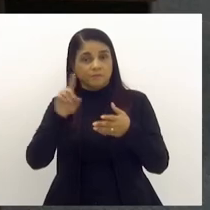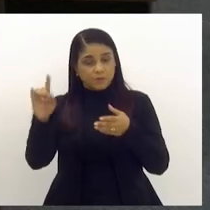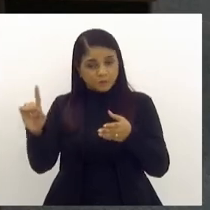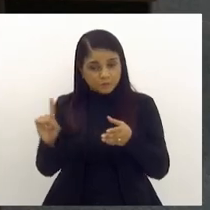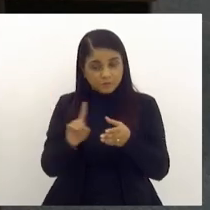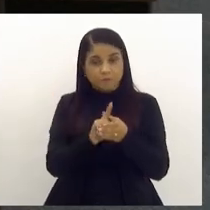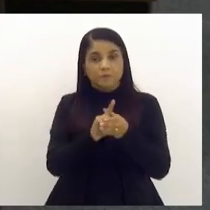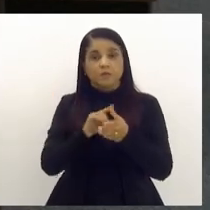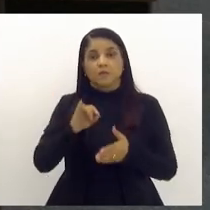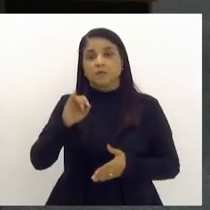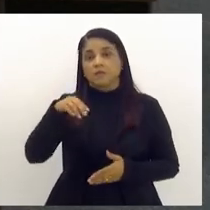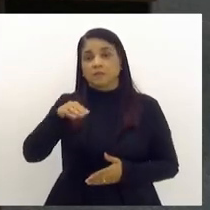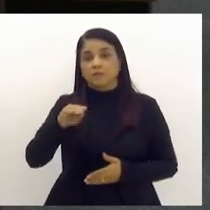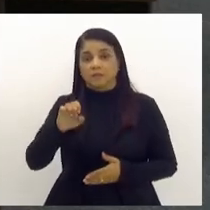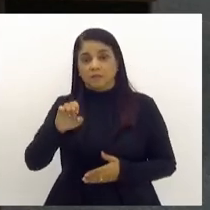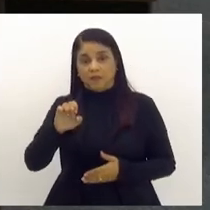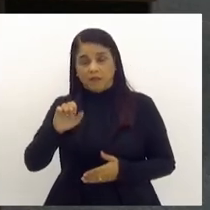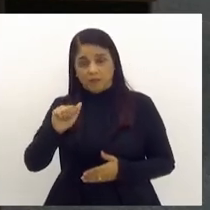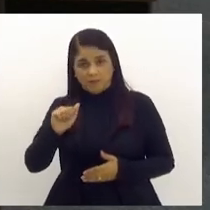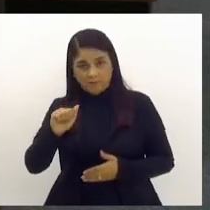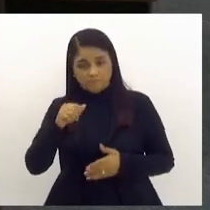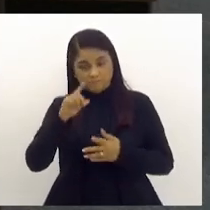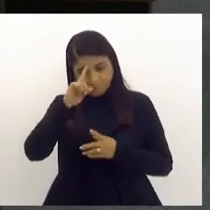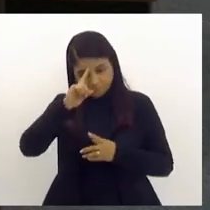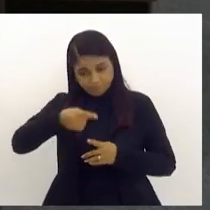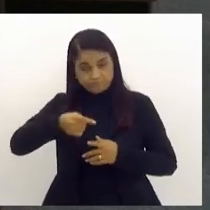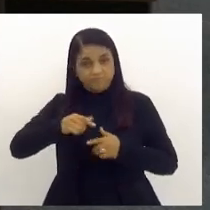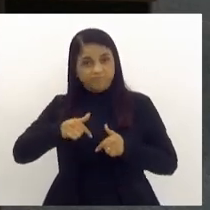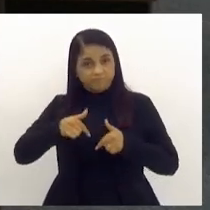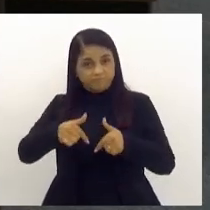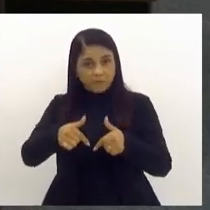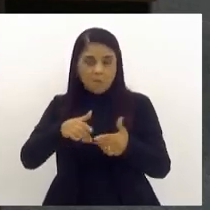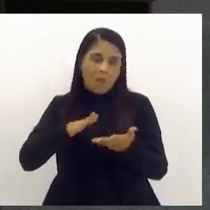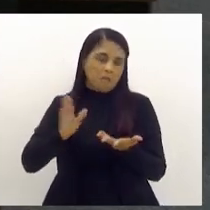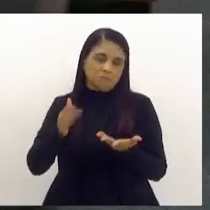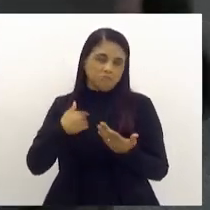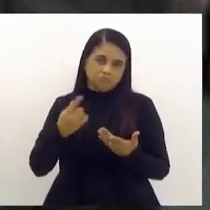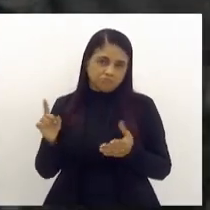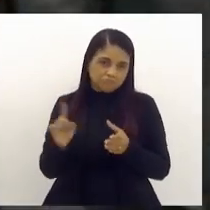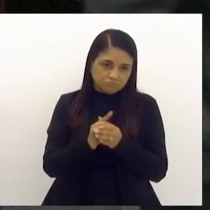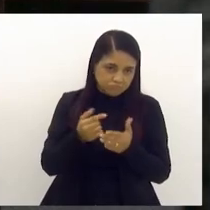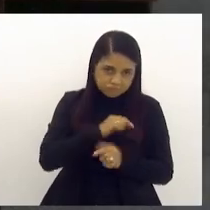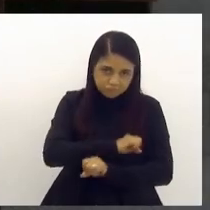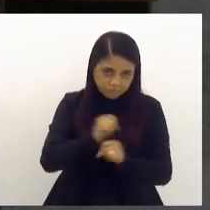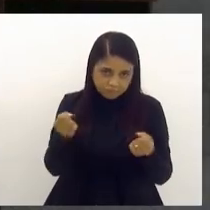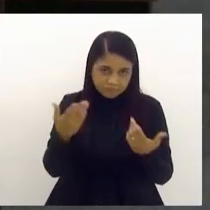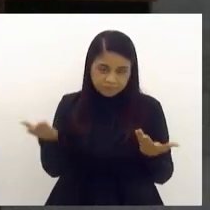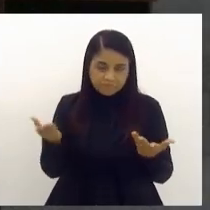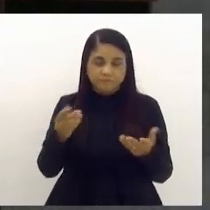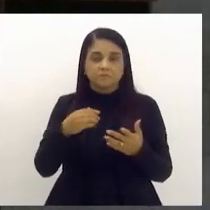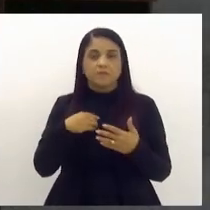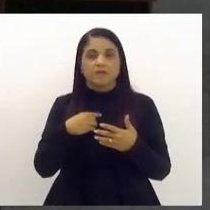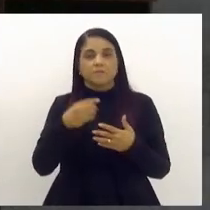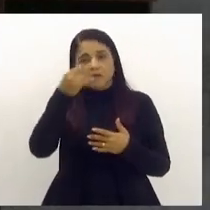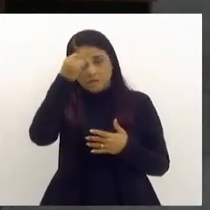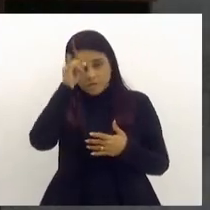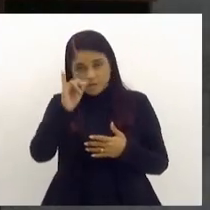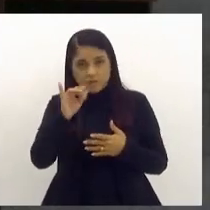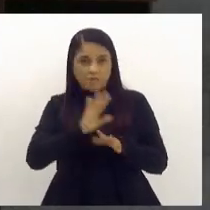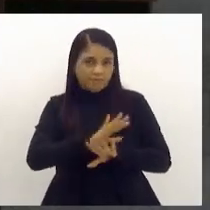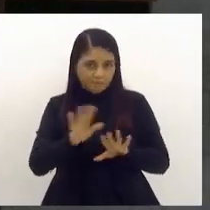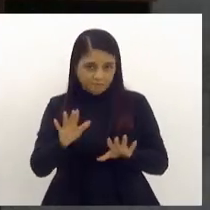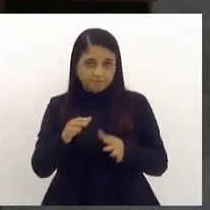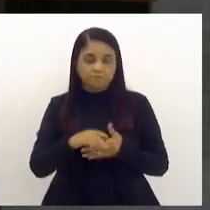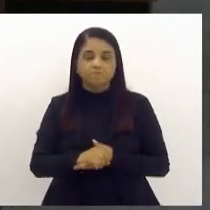INEA sendo o executor oficial, mas isso não passou, era uma forma de evitar qualquer tipo de contingenciamento.